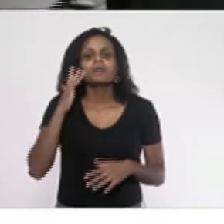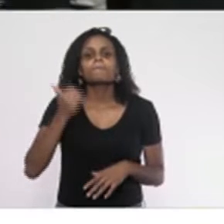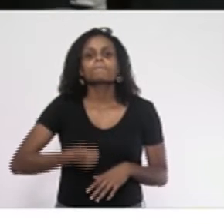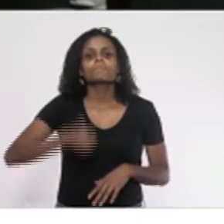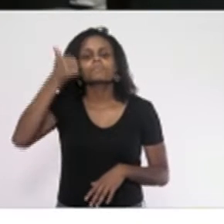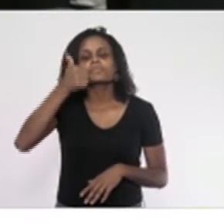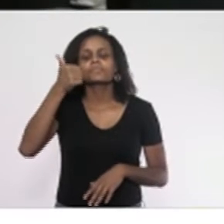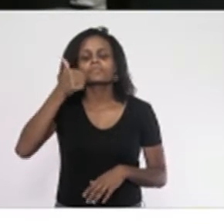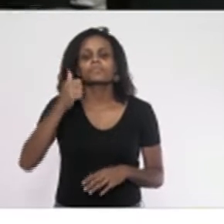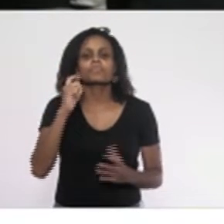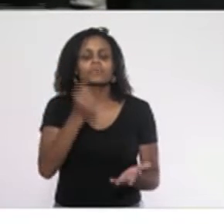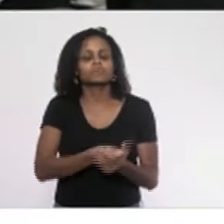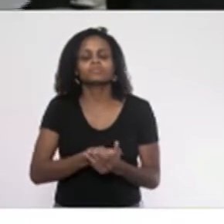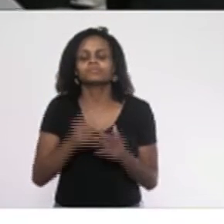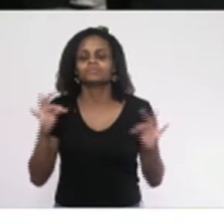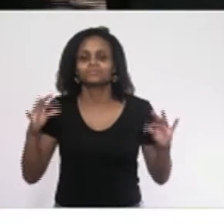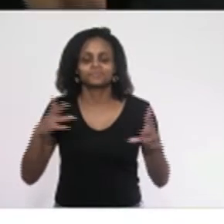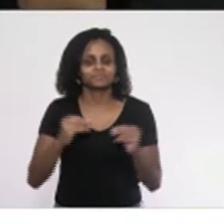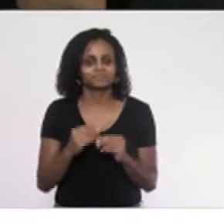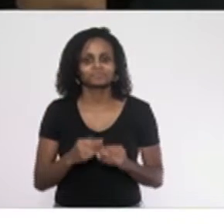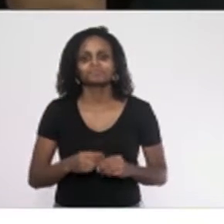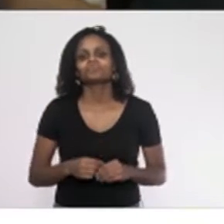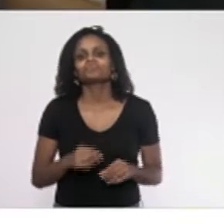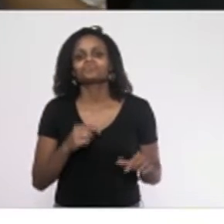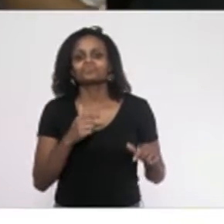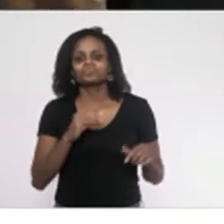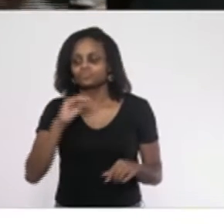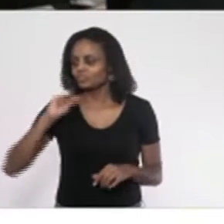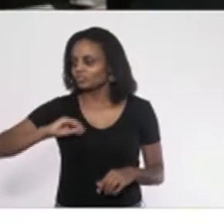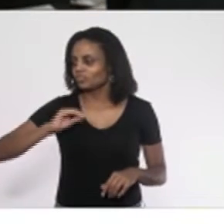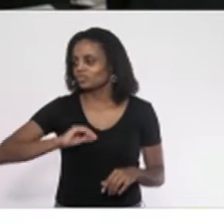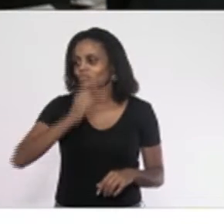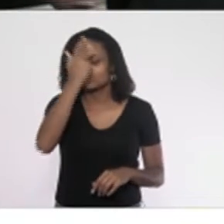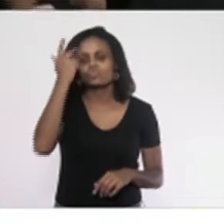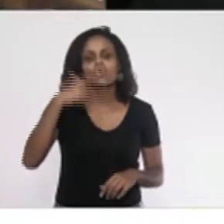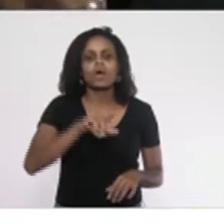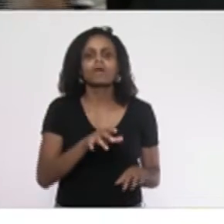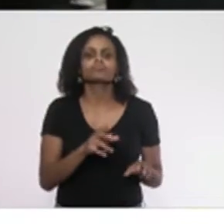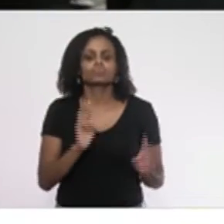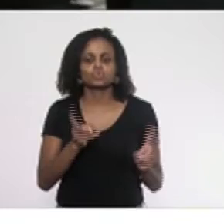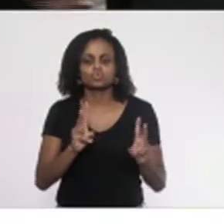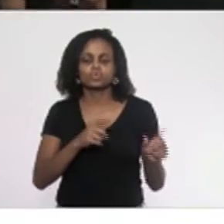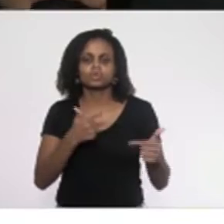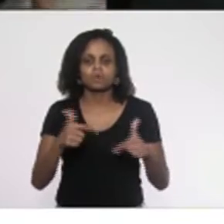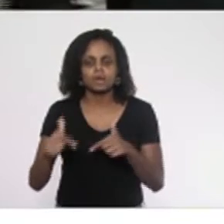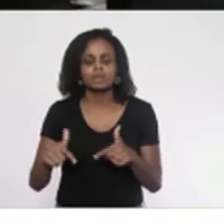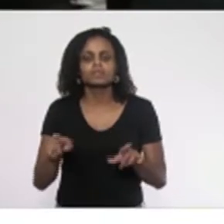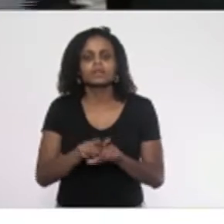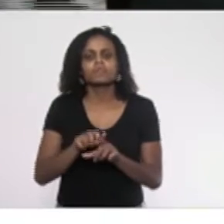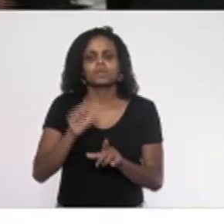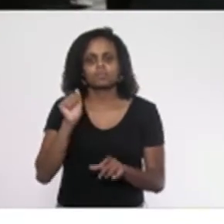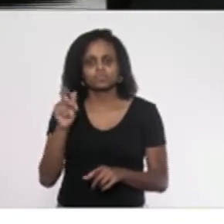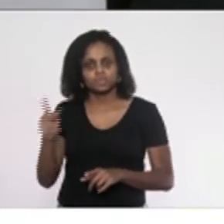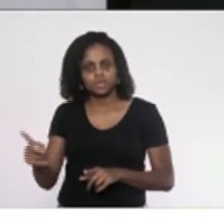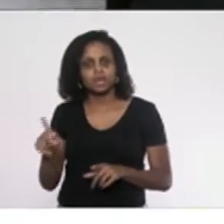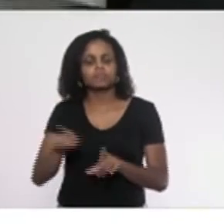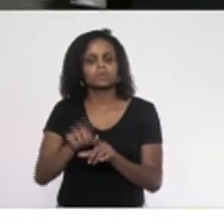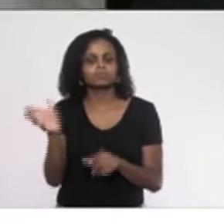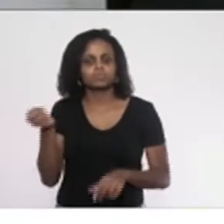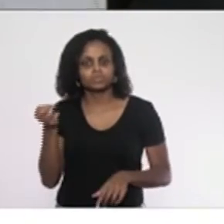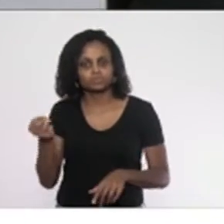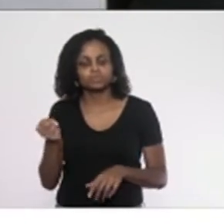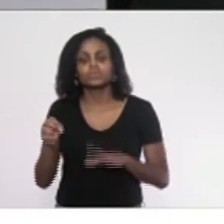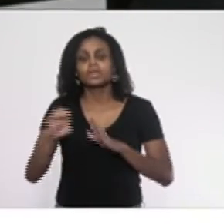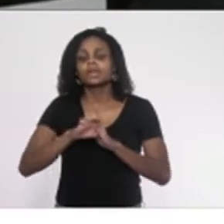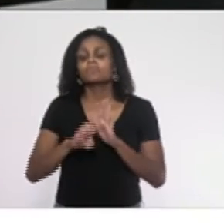integral dos mesmos, salário de pessoal ativo e benefícios aposentados e pensionistas. Esta emenda já foi apresentada